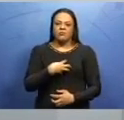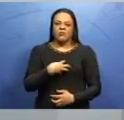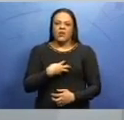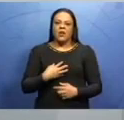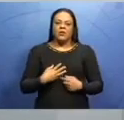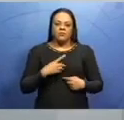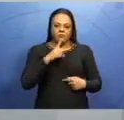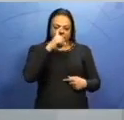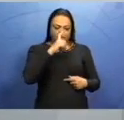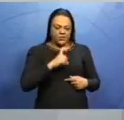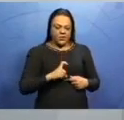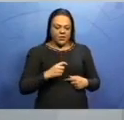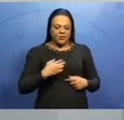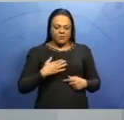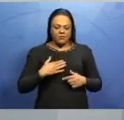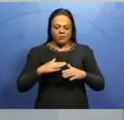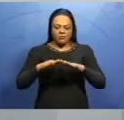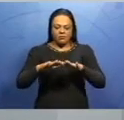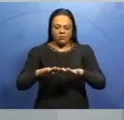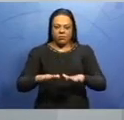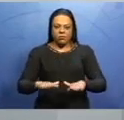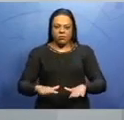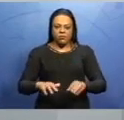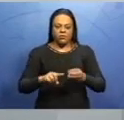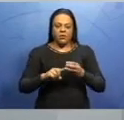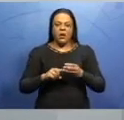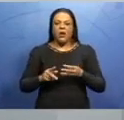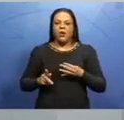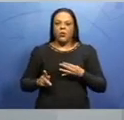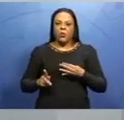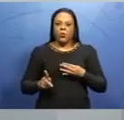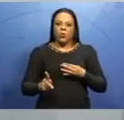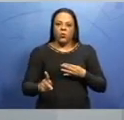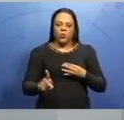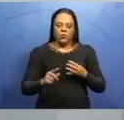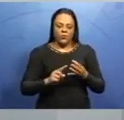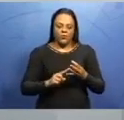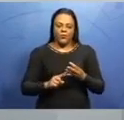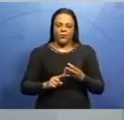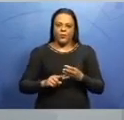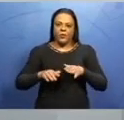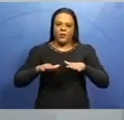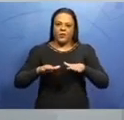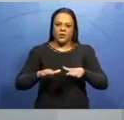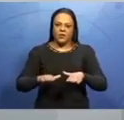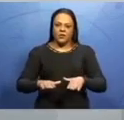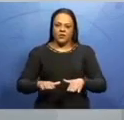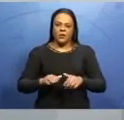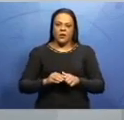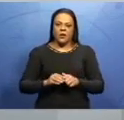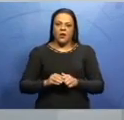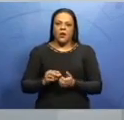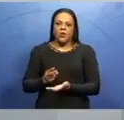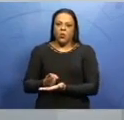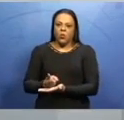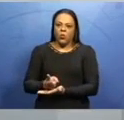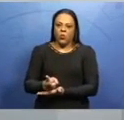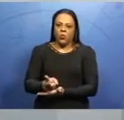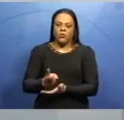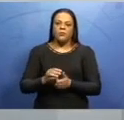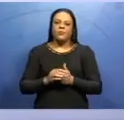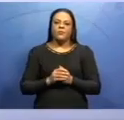ser, ficar, continuar, estar,